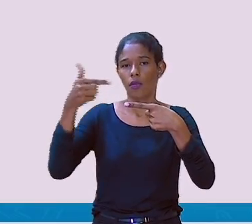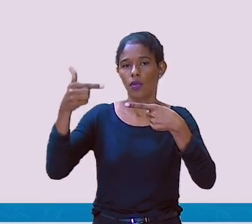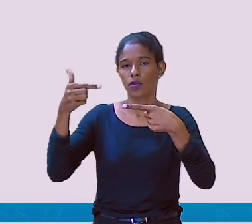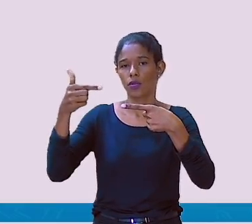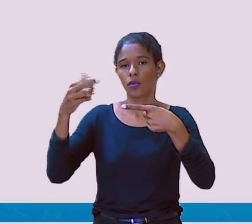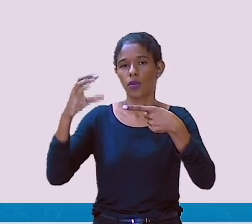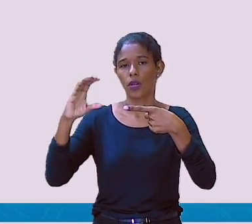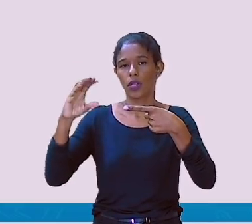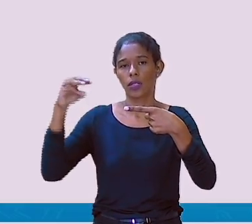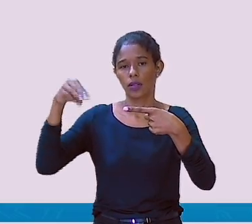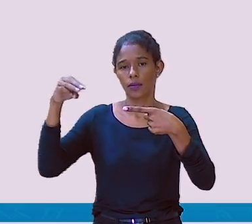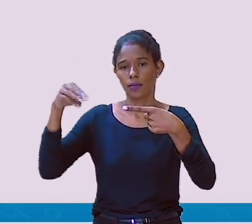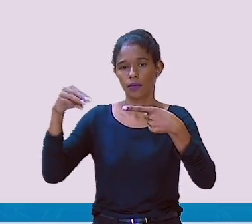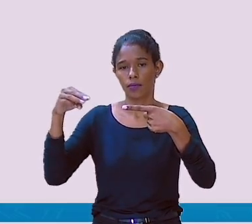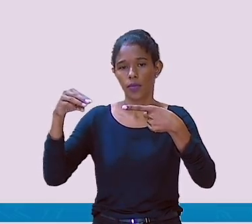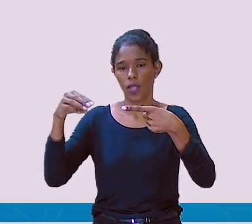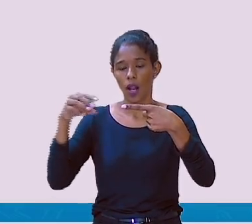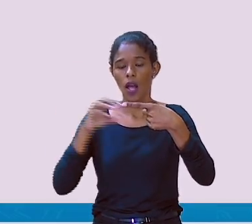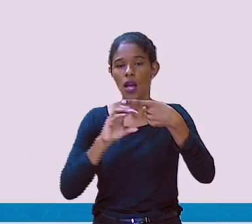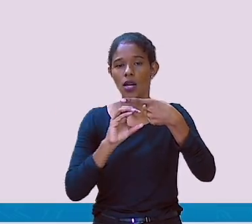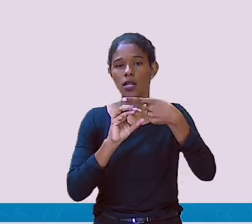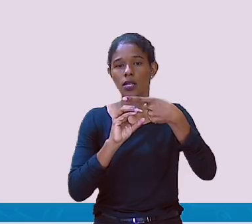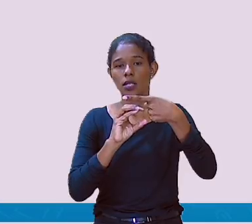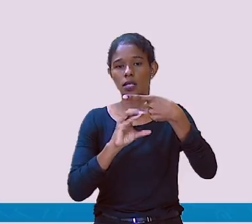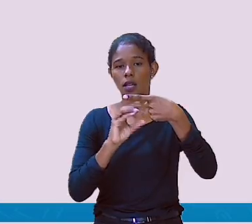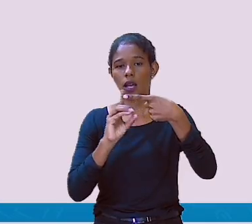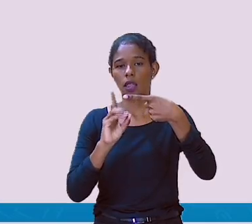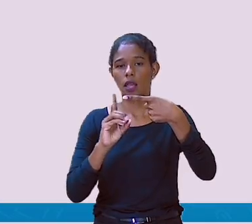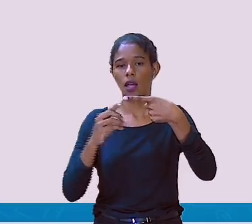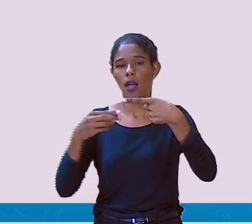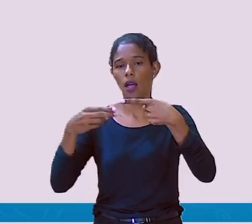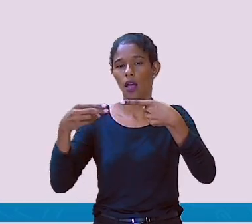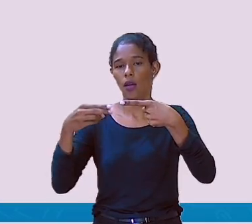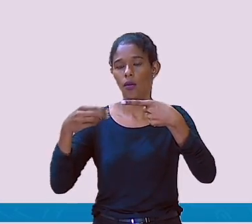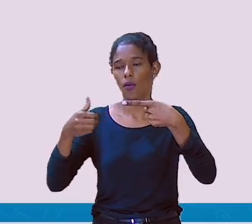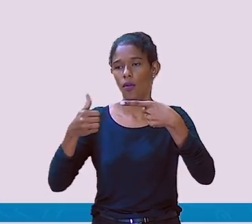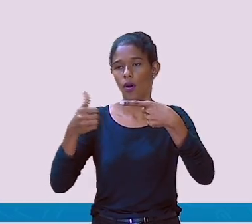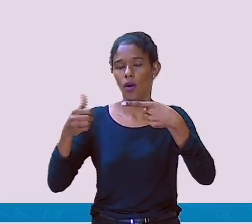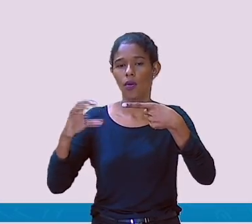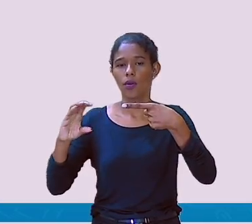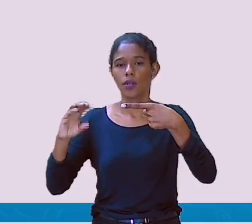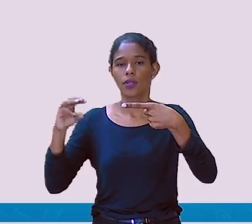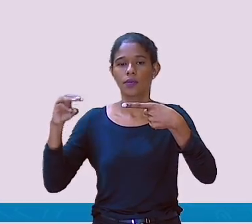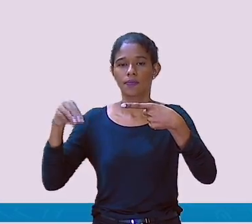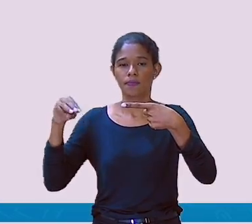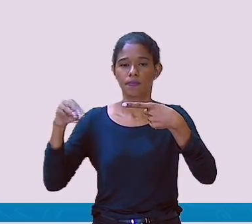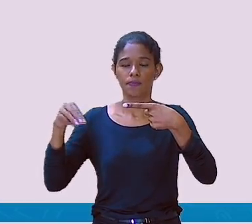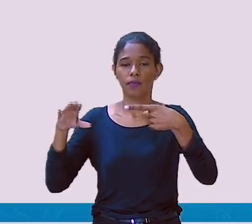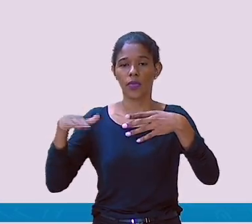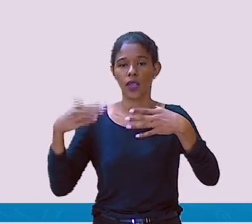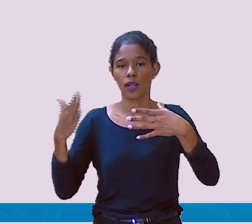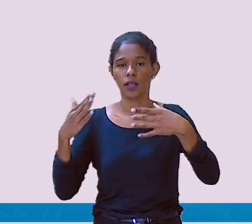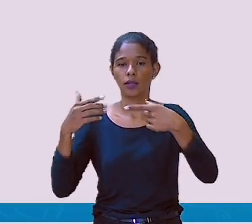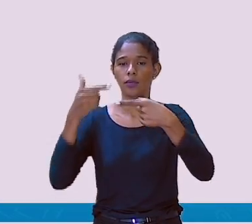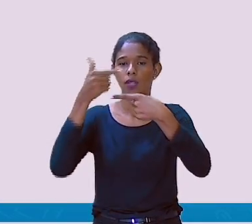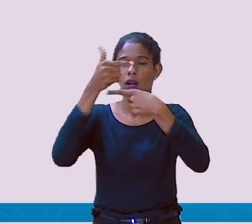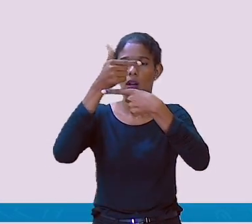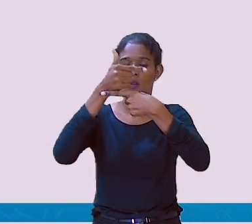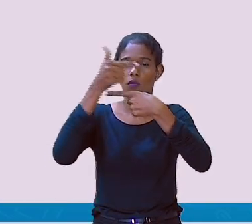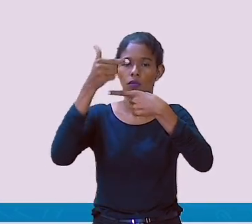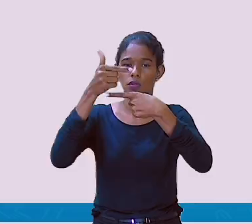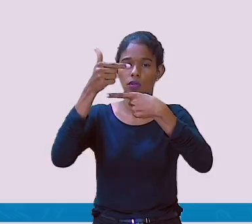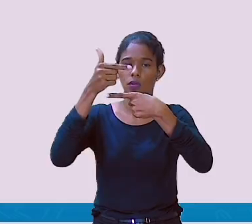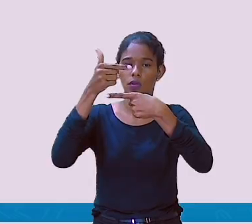centímetros. E CD? CD é 11 centímetros. Se eu dividir